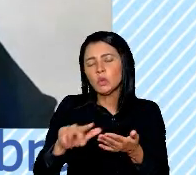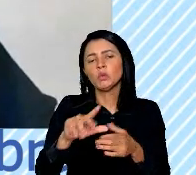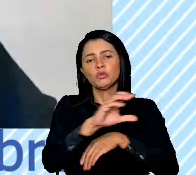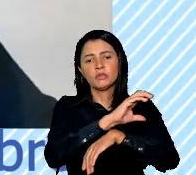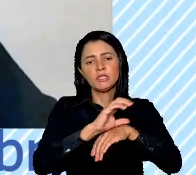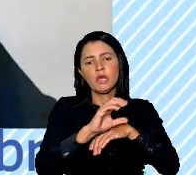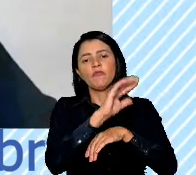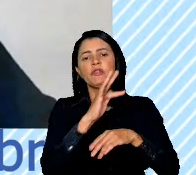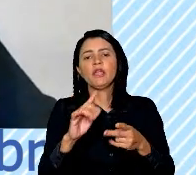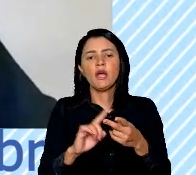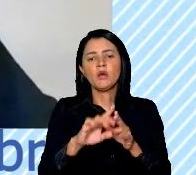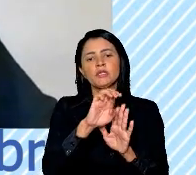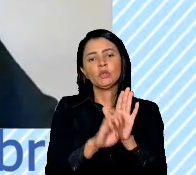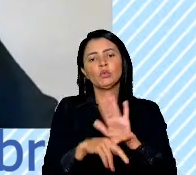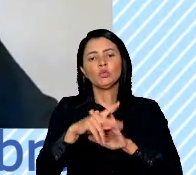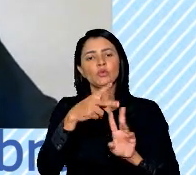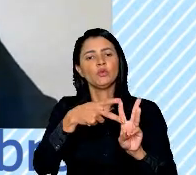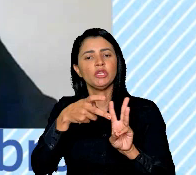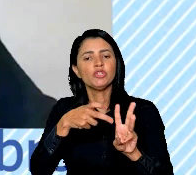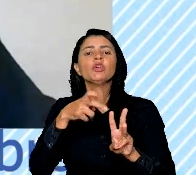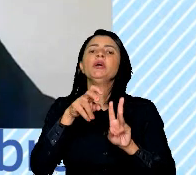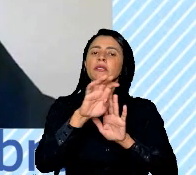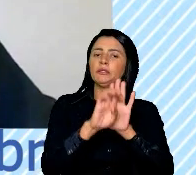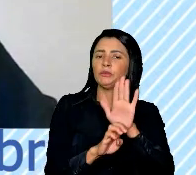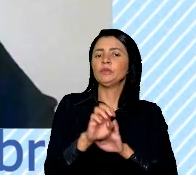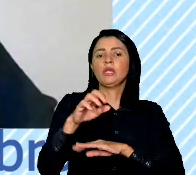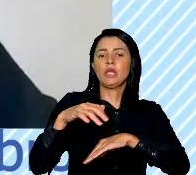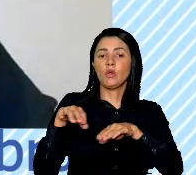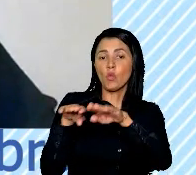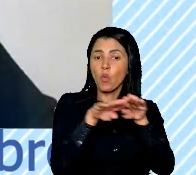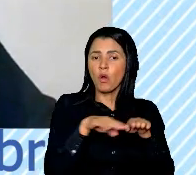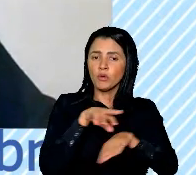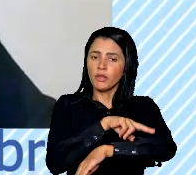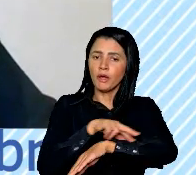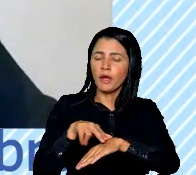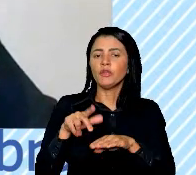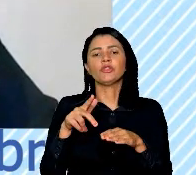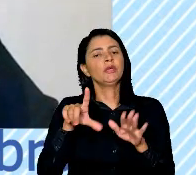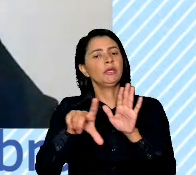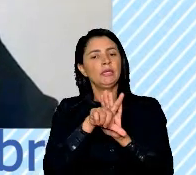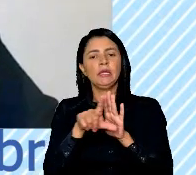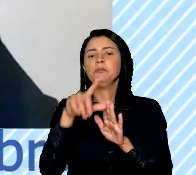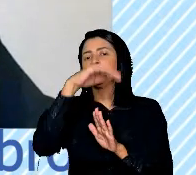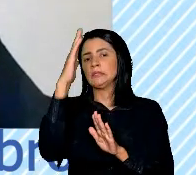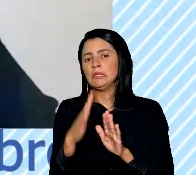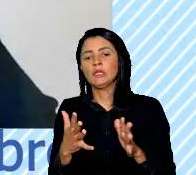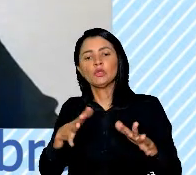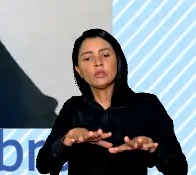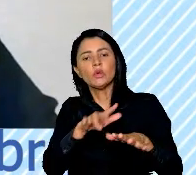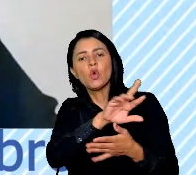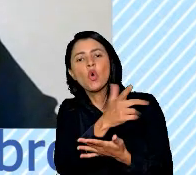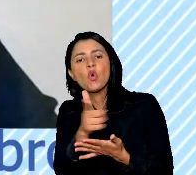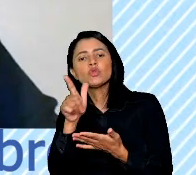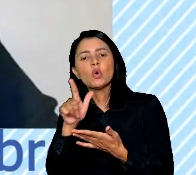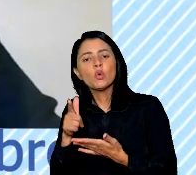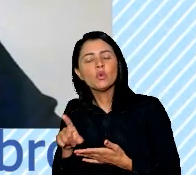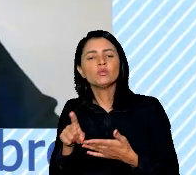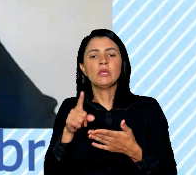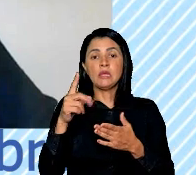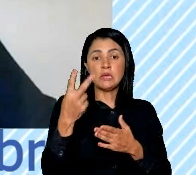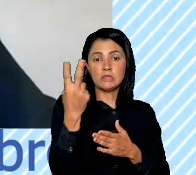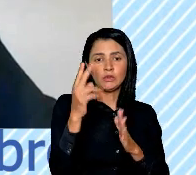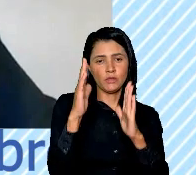Federal, Estatuto do Índio, Estatuto da Igualdade Racial, Lei Brasileira de Inclusão, entre outros. E na segunda fase do